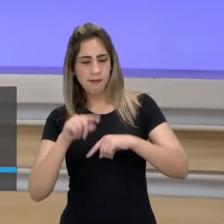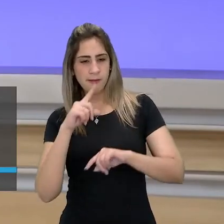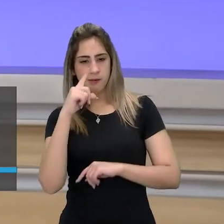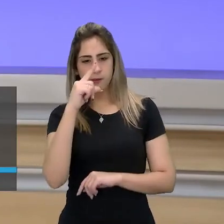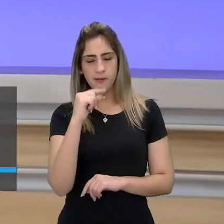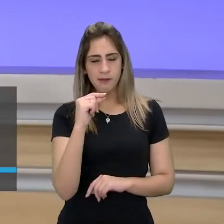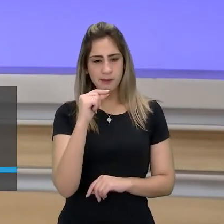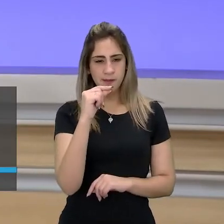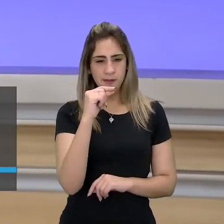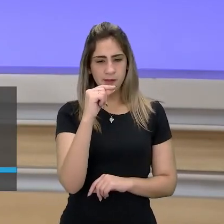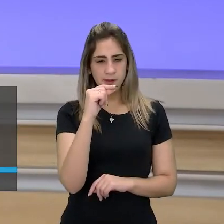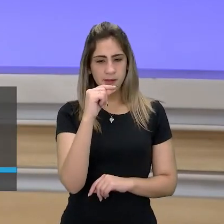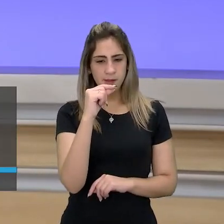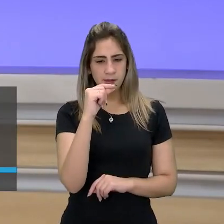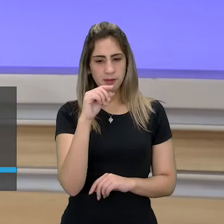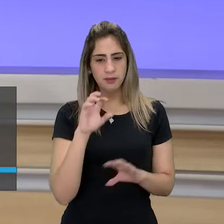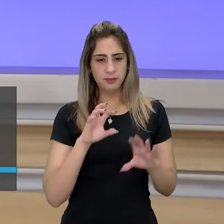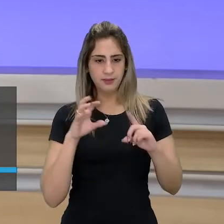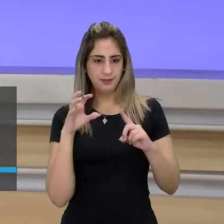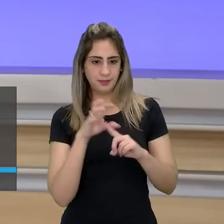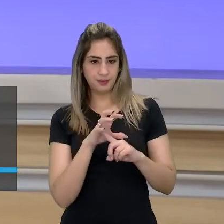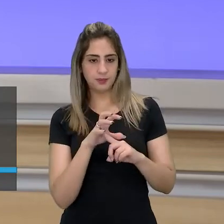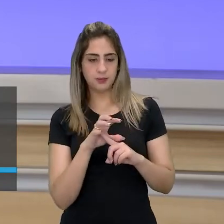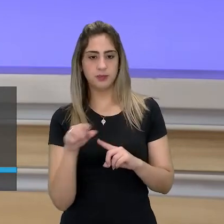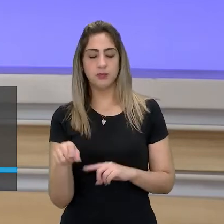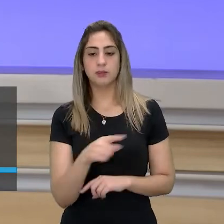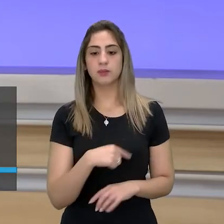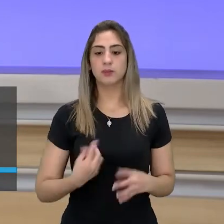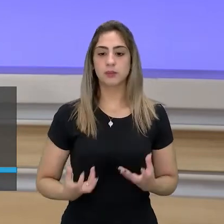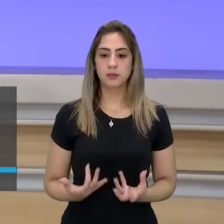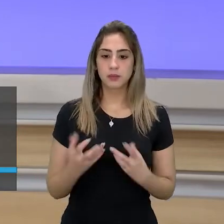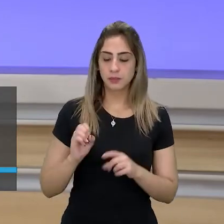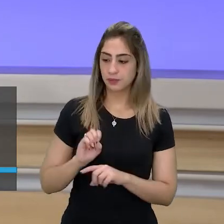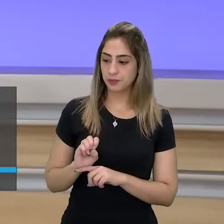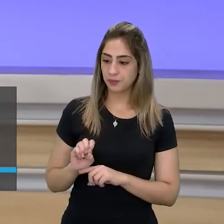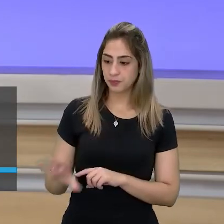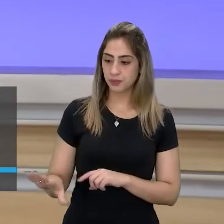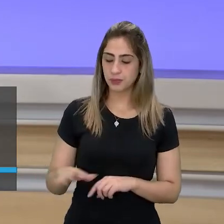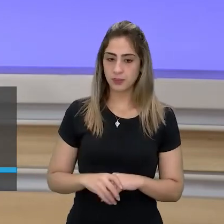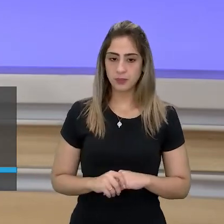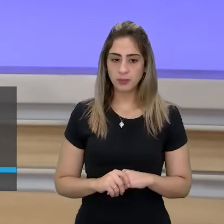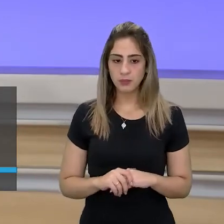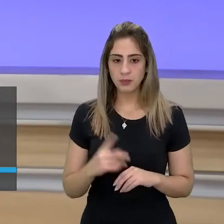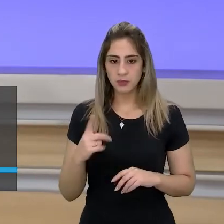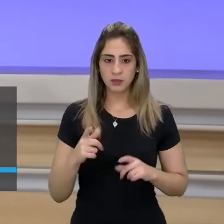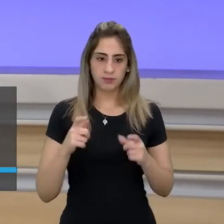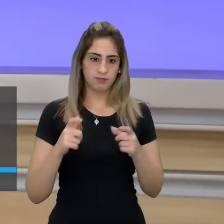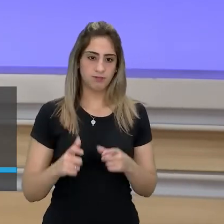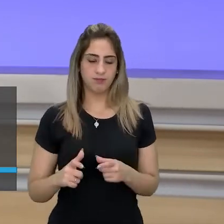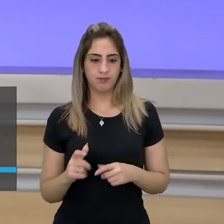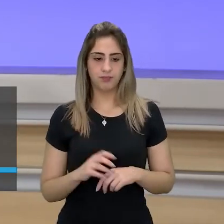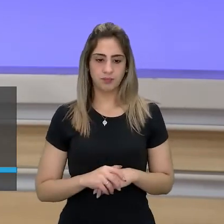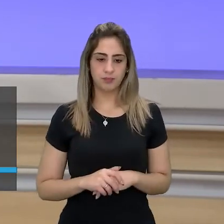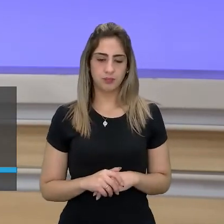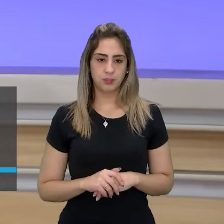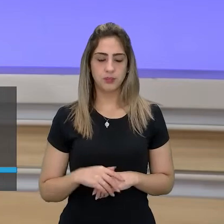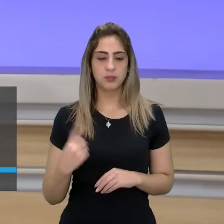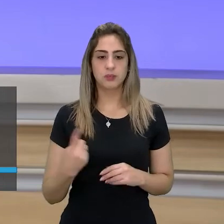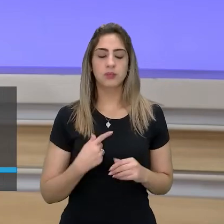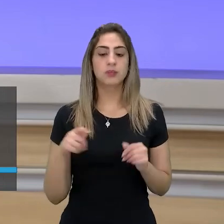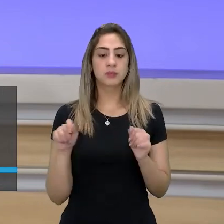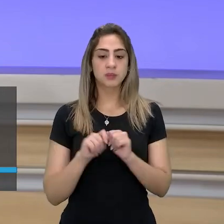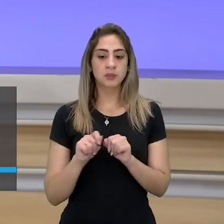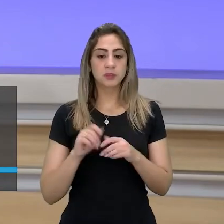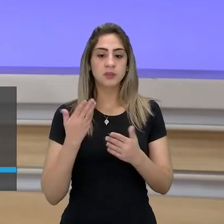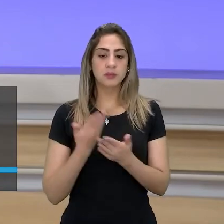minimizar os impactos causados pelos contaminantes no seu organismo. Então, aí a gente fez esse estudo